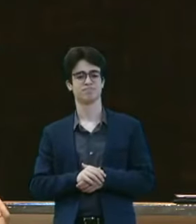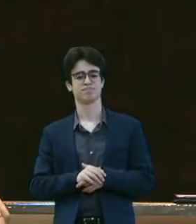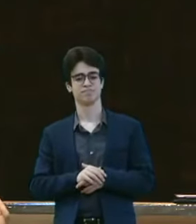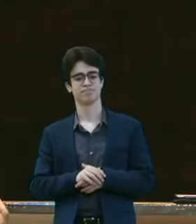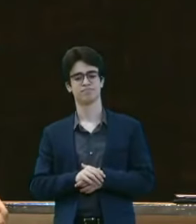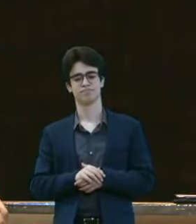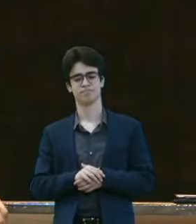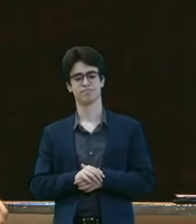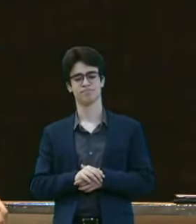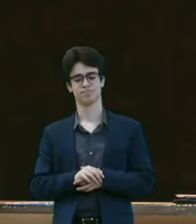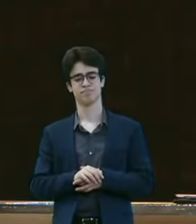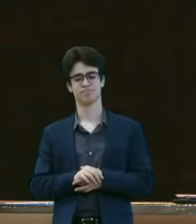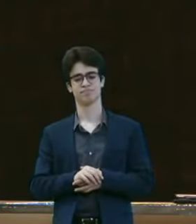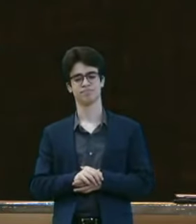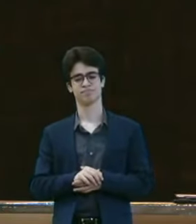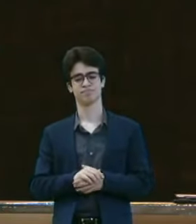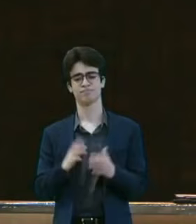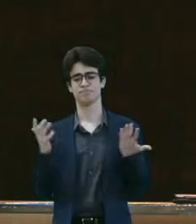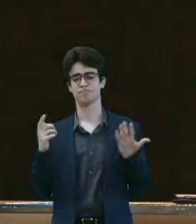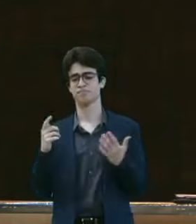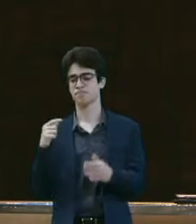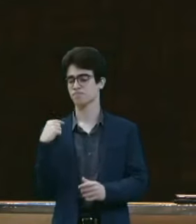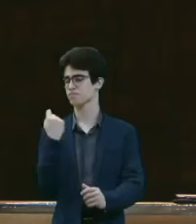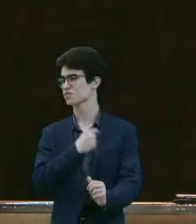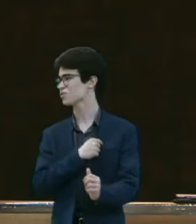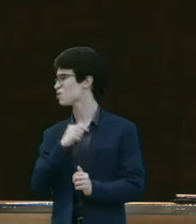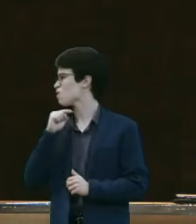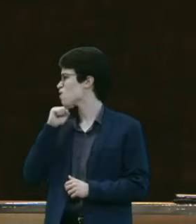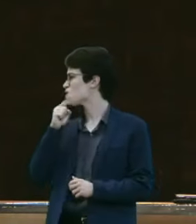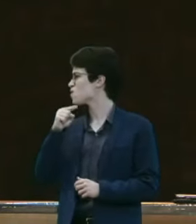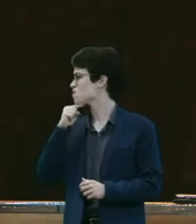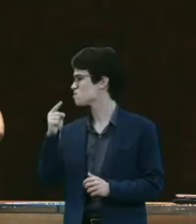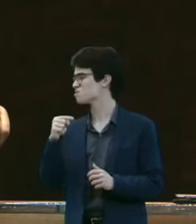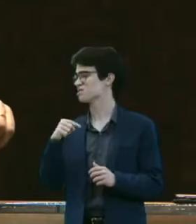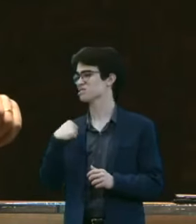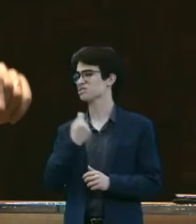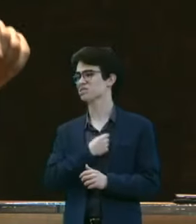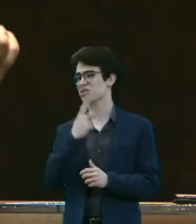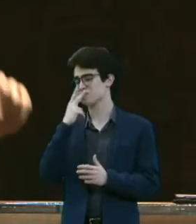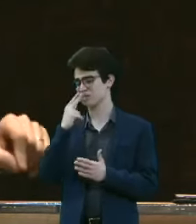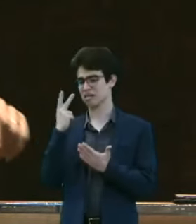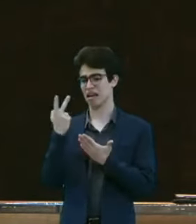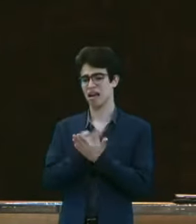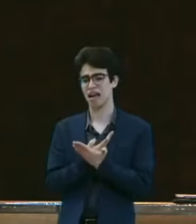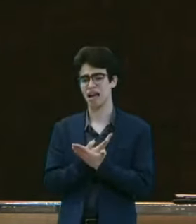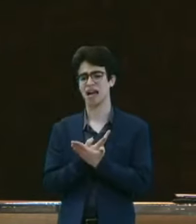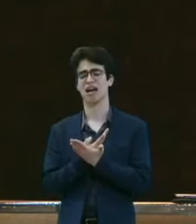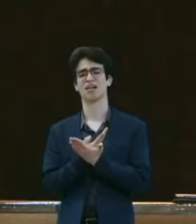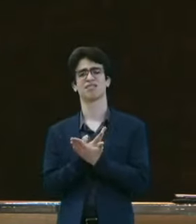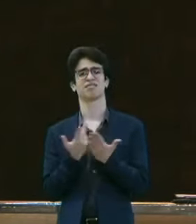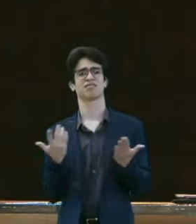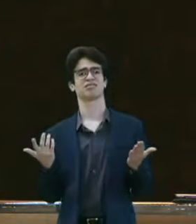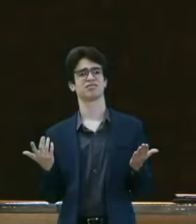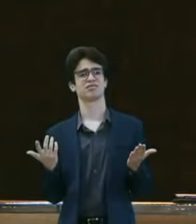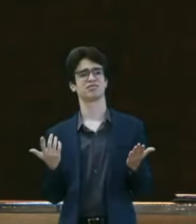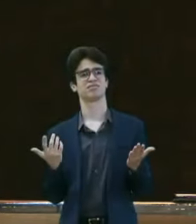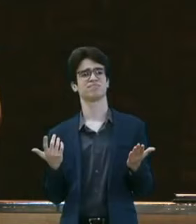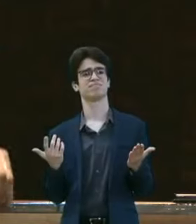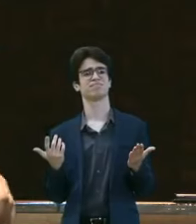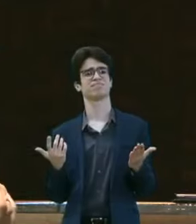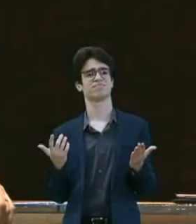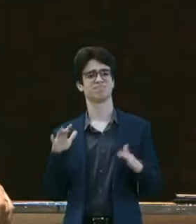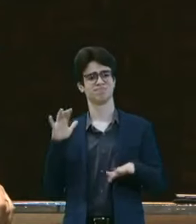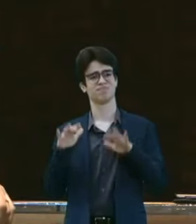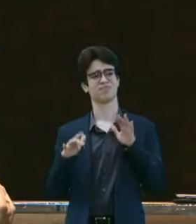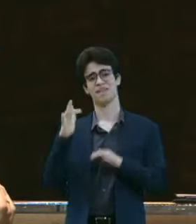E quando não somos capazes, quando falhamos, quando erramos, é mais